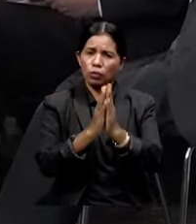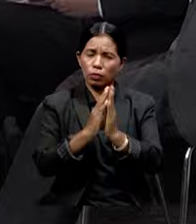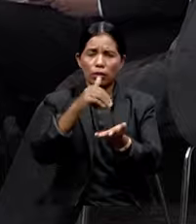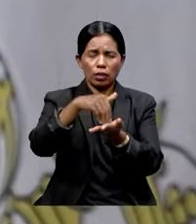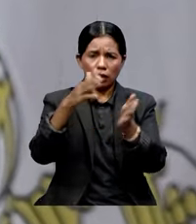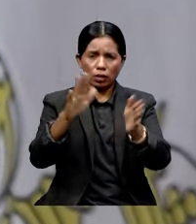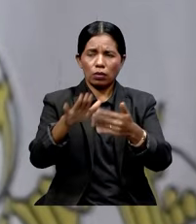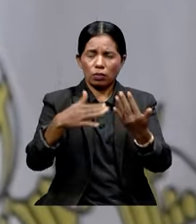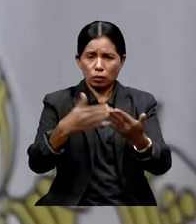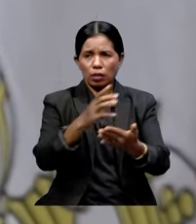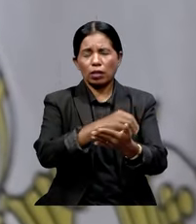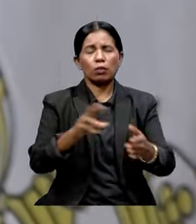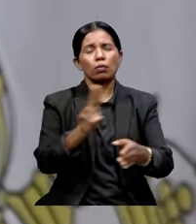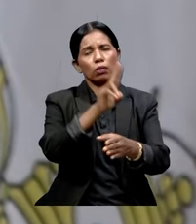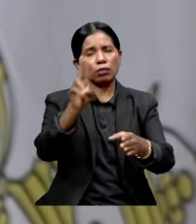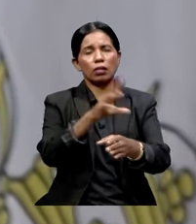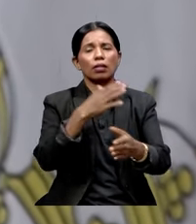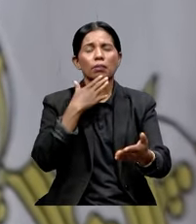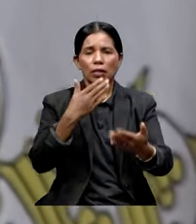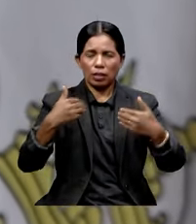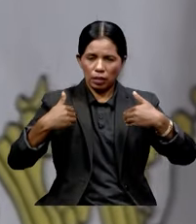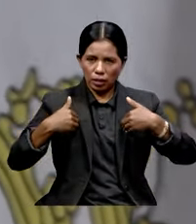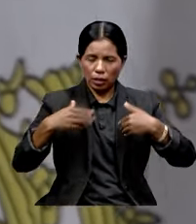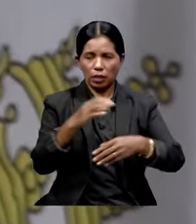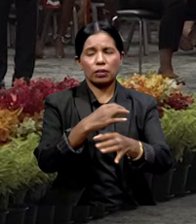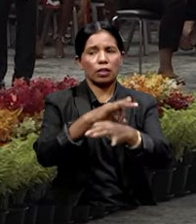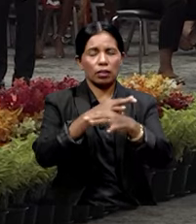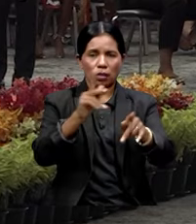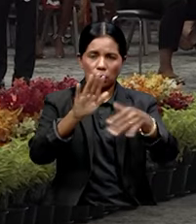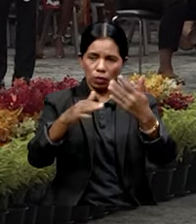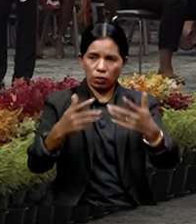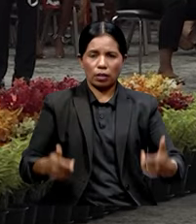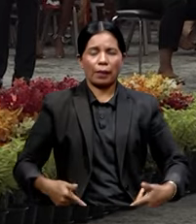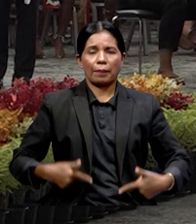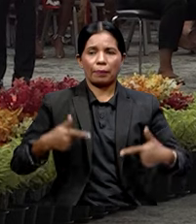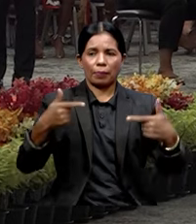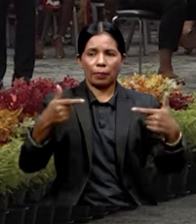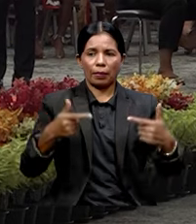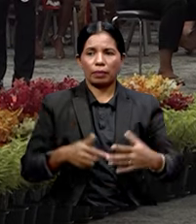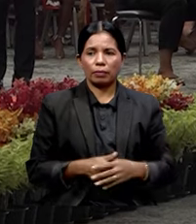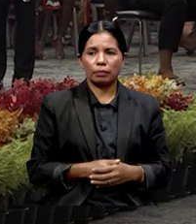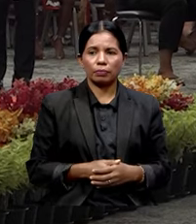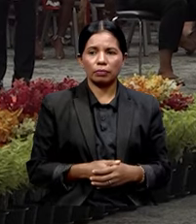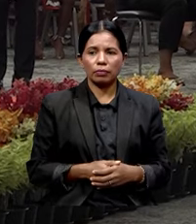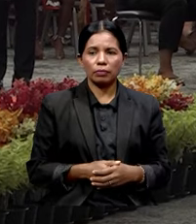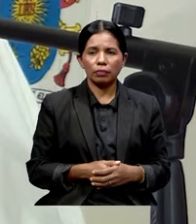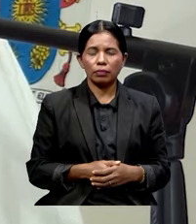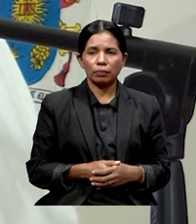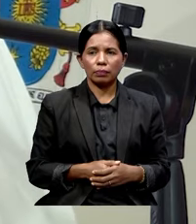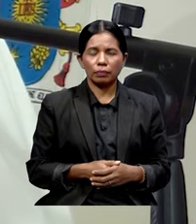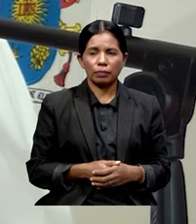Nova Guiné, até aproveita recurso na Bahia, onde há dia o povo de Moris. Il vostro paese,